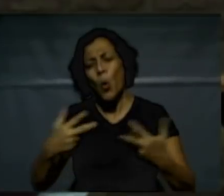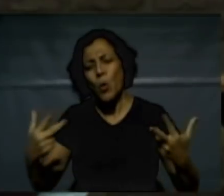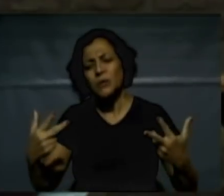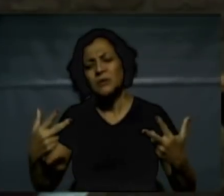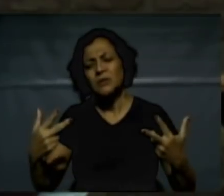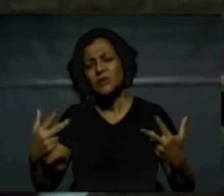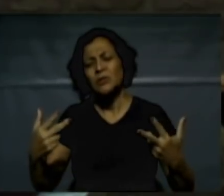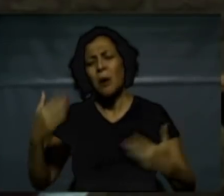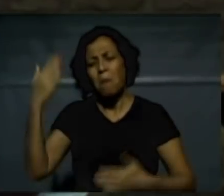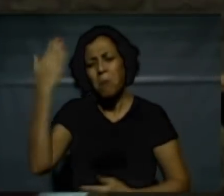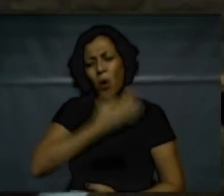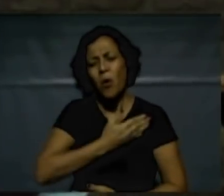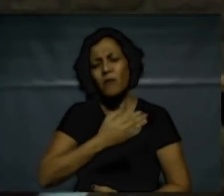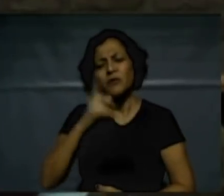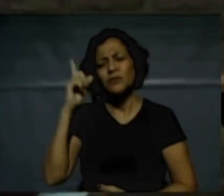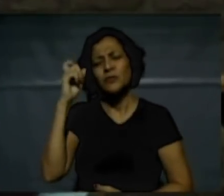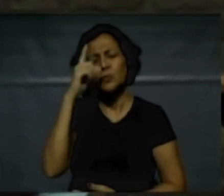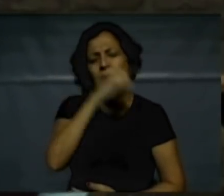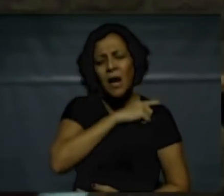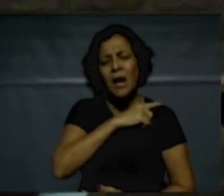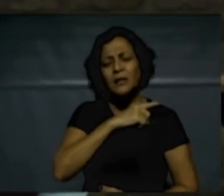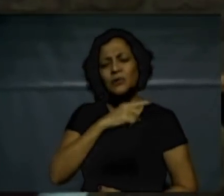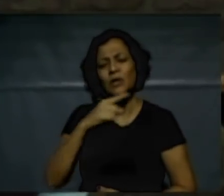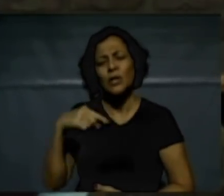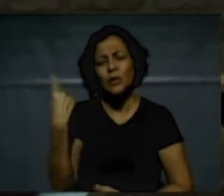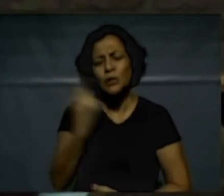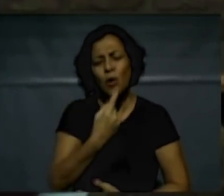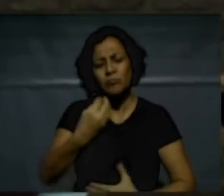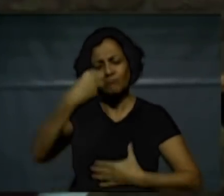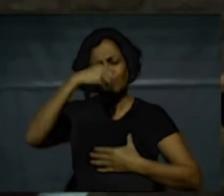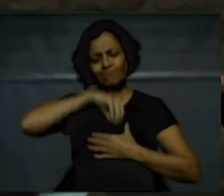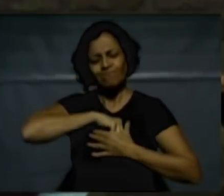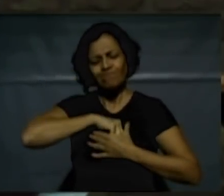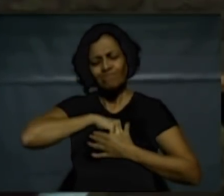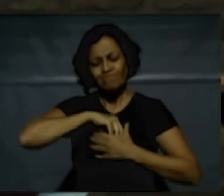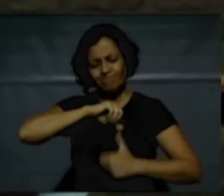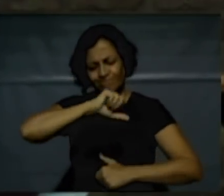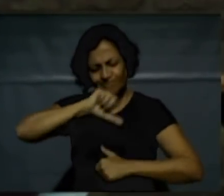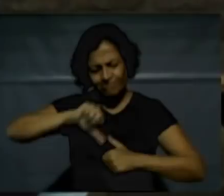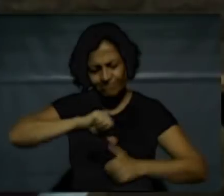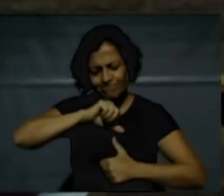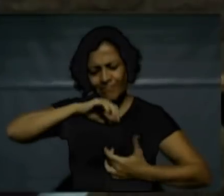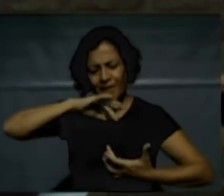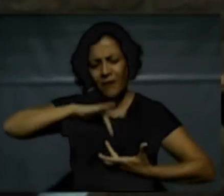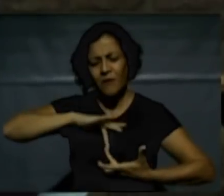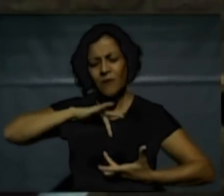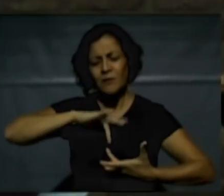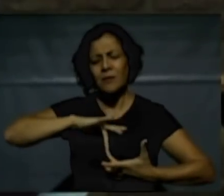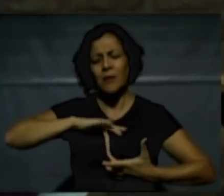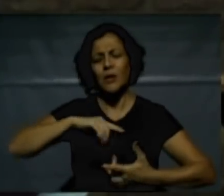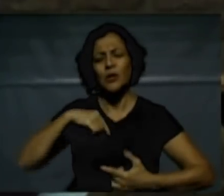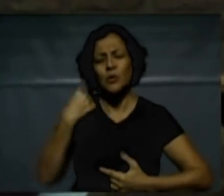espíritos, que vão nos dar melhores subsídios para as situações póstumas que queremos passar.